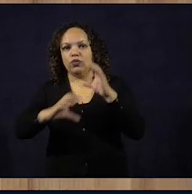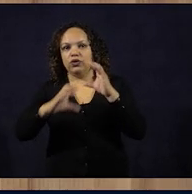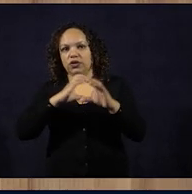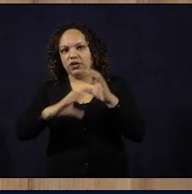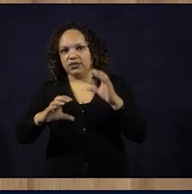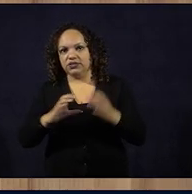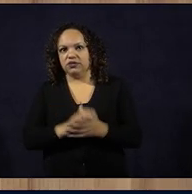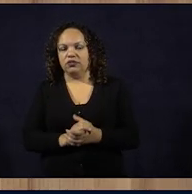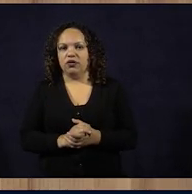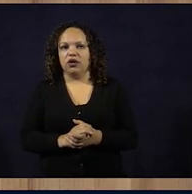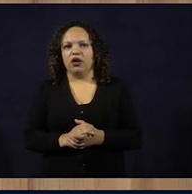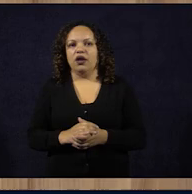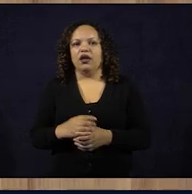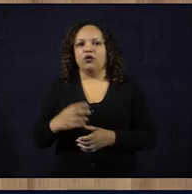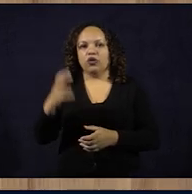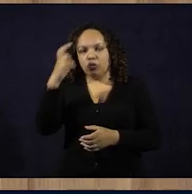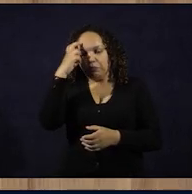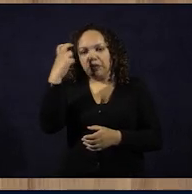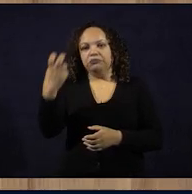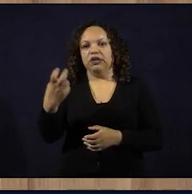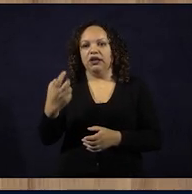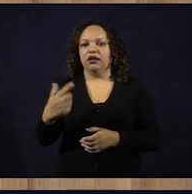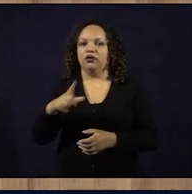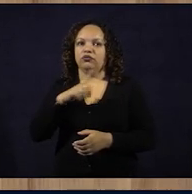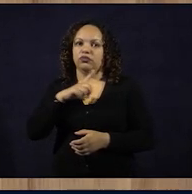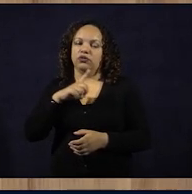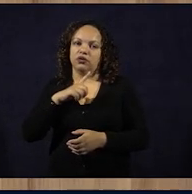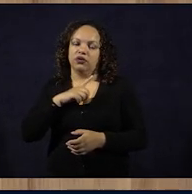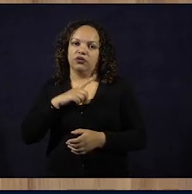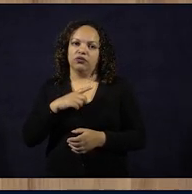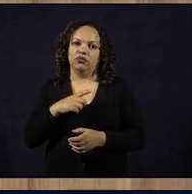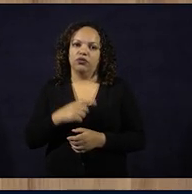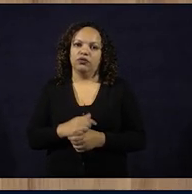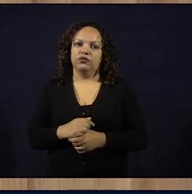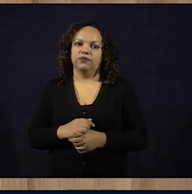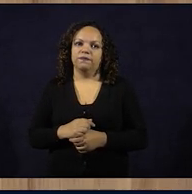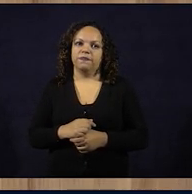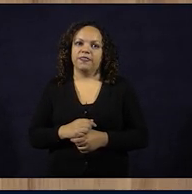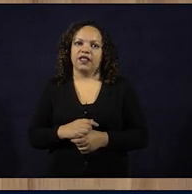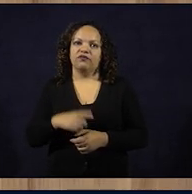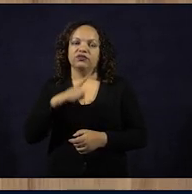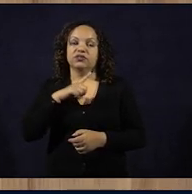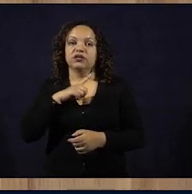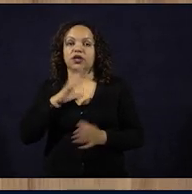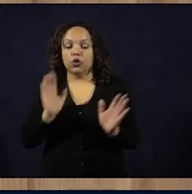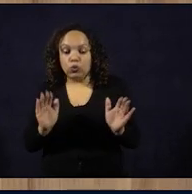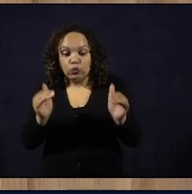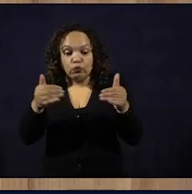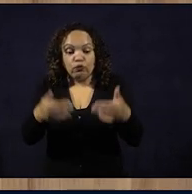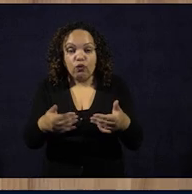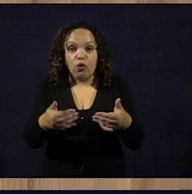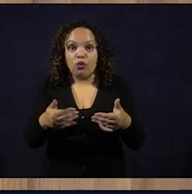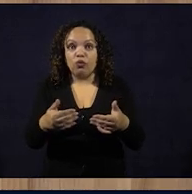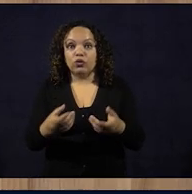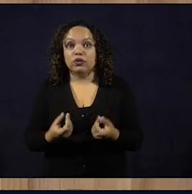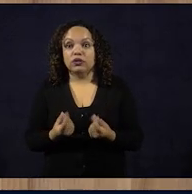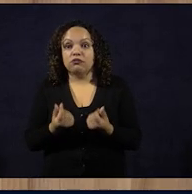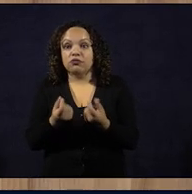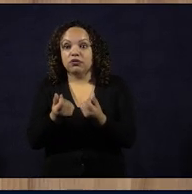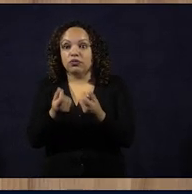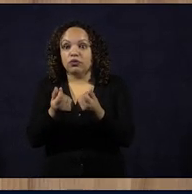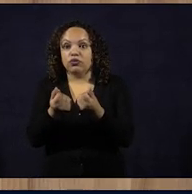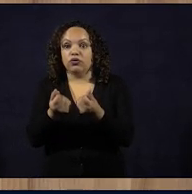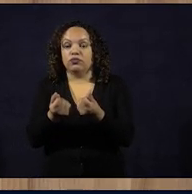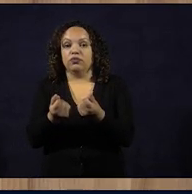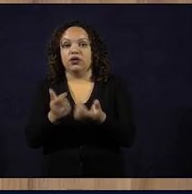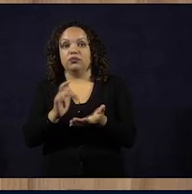é a minha ideia o que eu acho que o Brasil deve fazer porque aí você tem realmente um foco na economia digital por parte